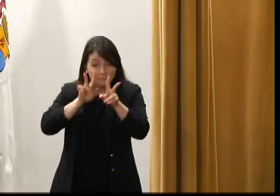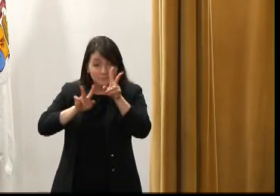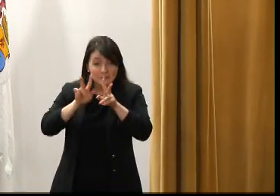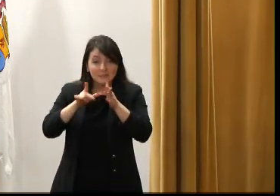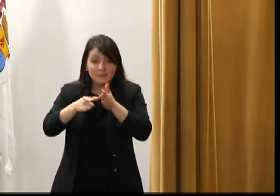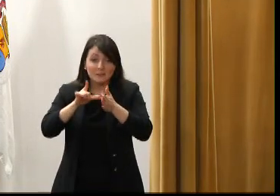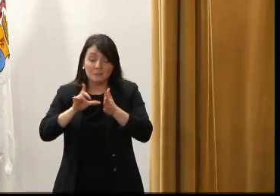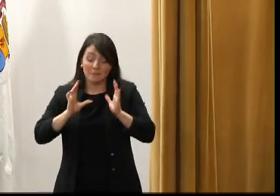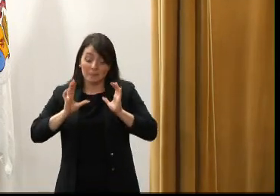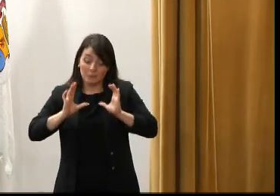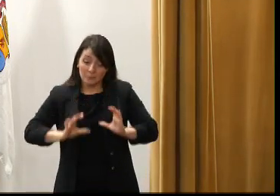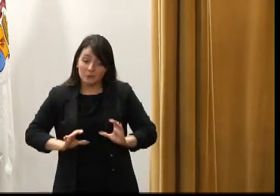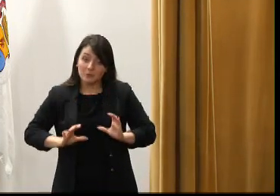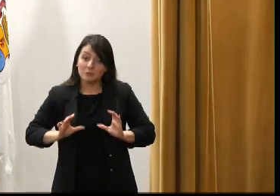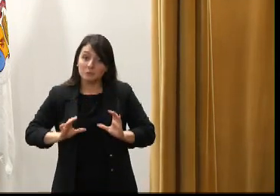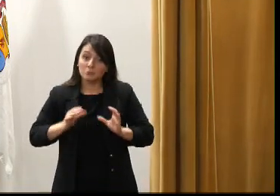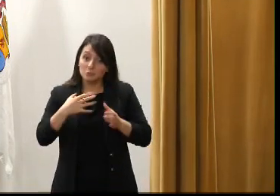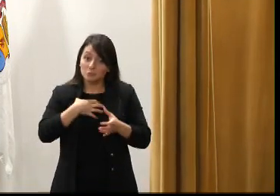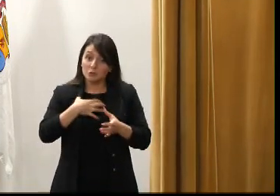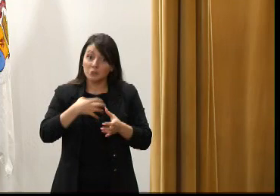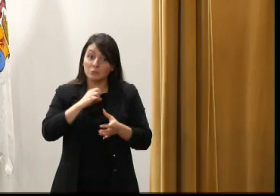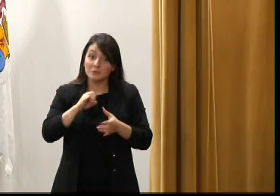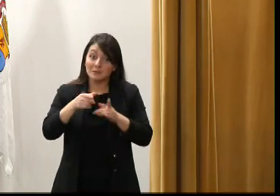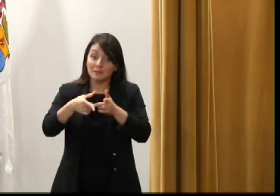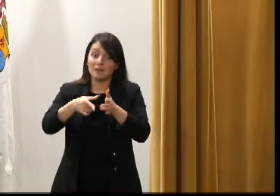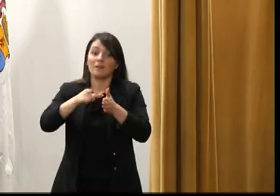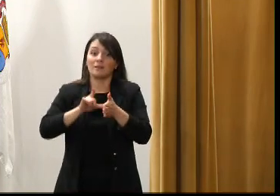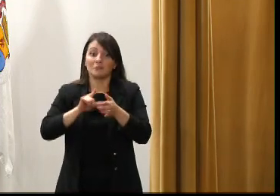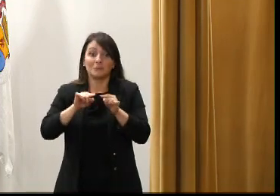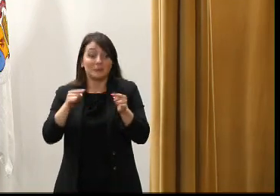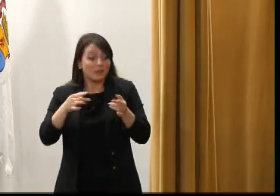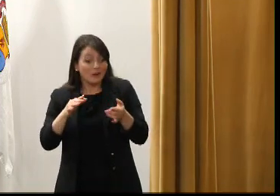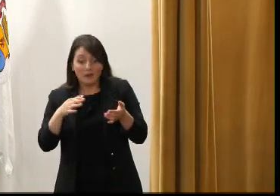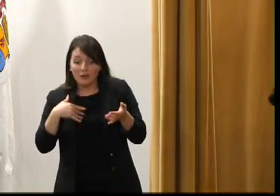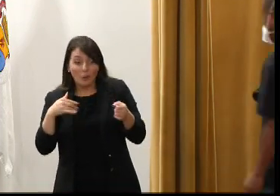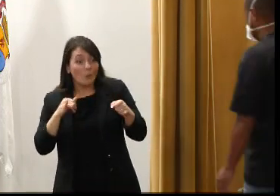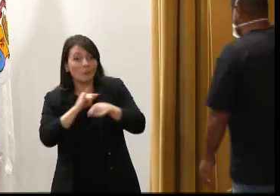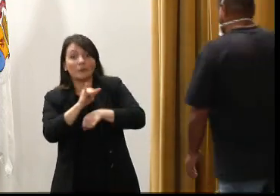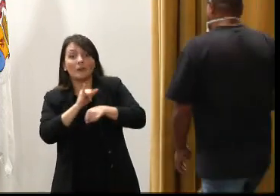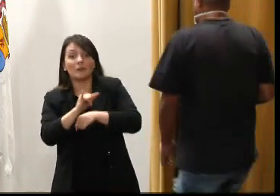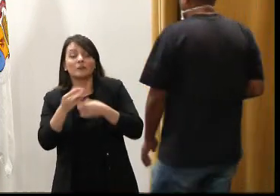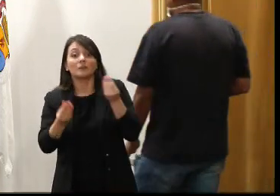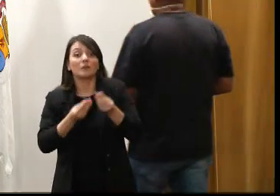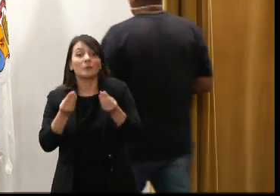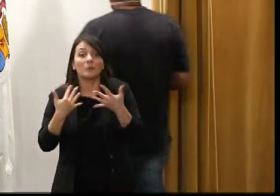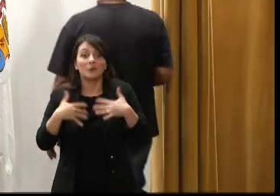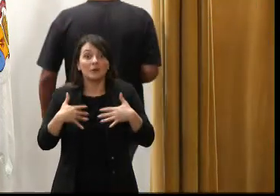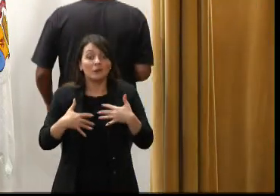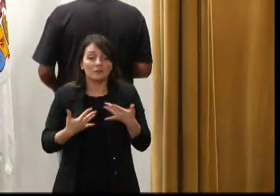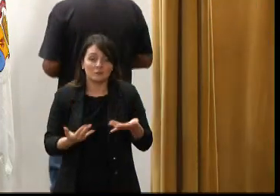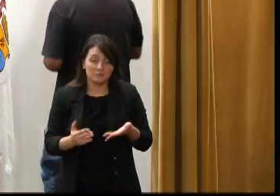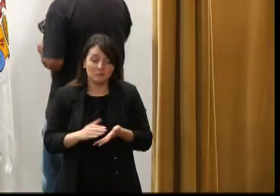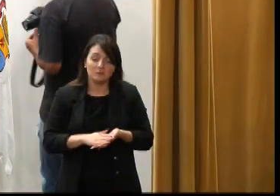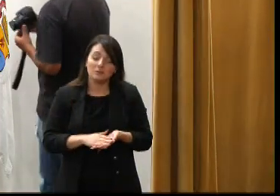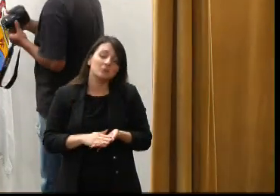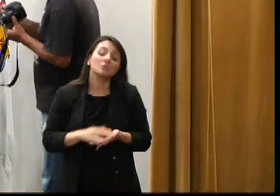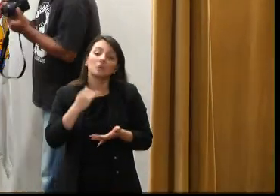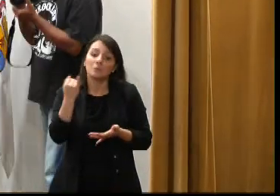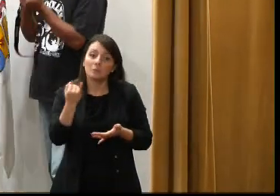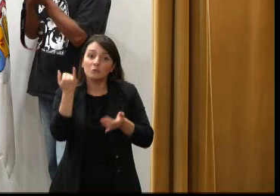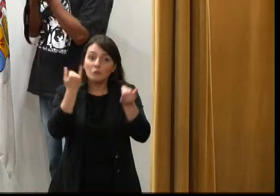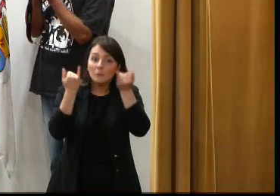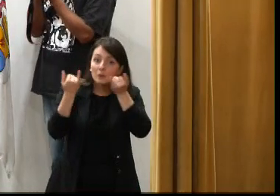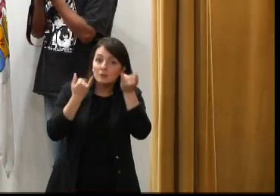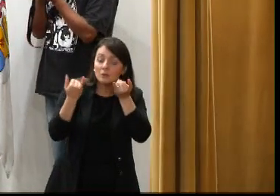maneira quando temos previsão, e de outra quando é imprevisível, não é mesmo? Tá? Então, isso é importante para nós. Esses dados são